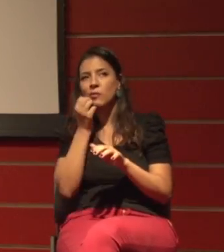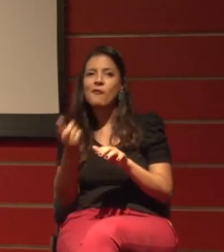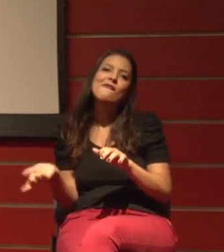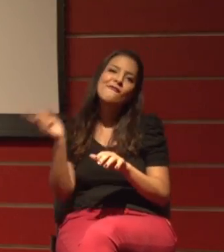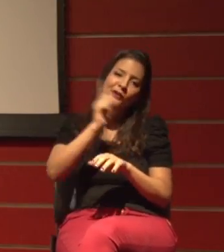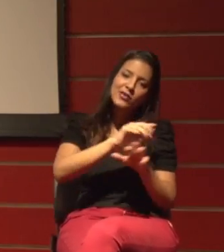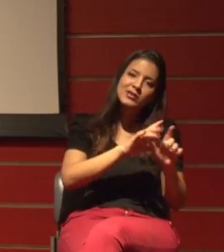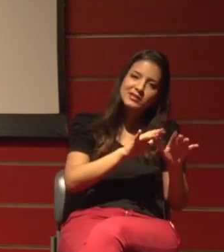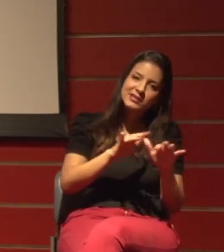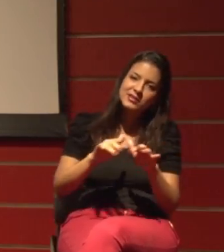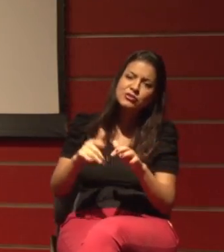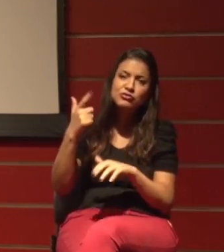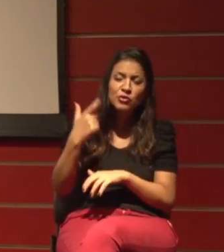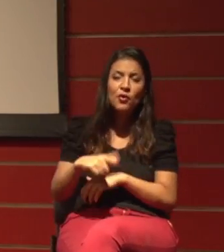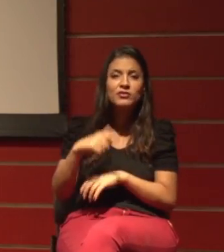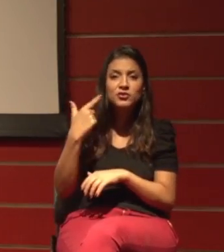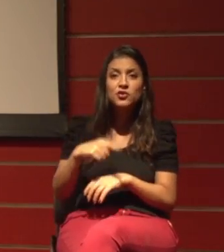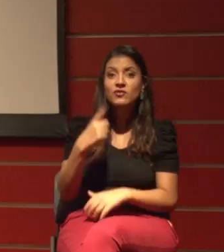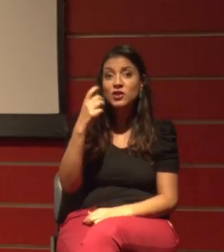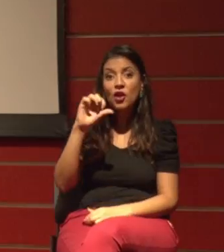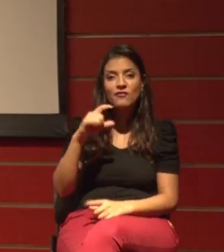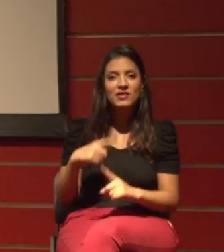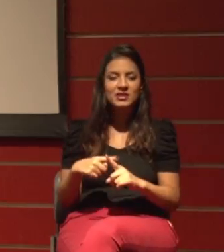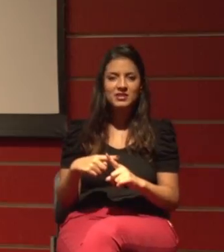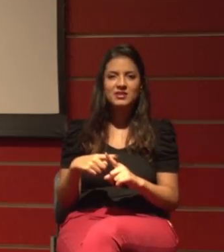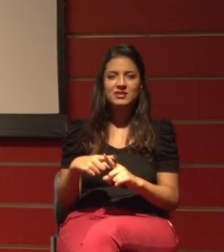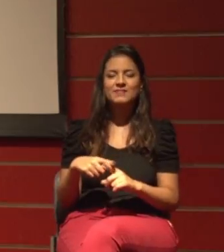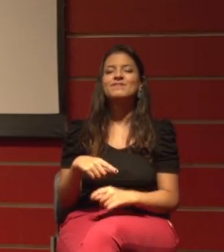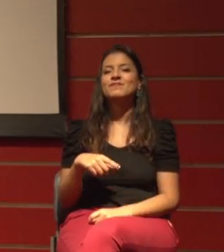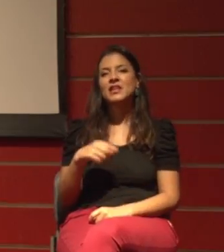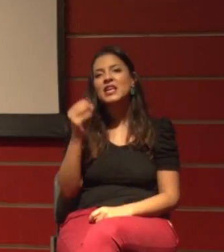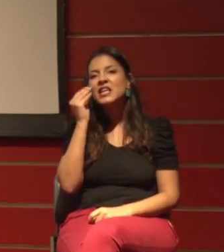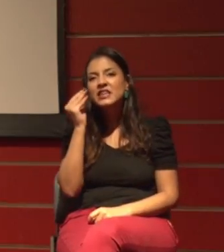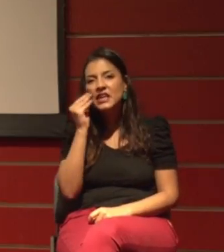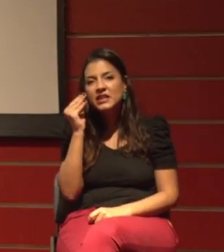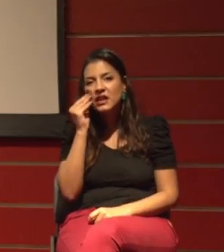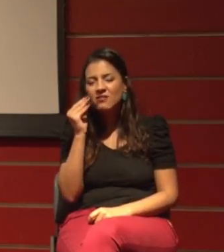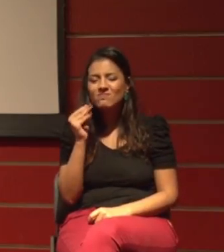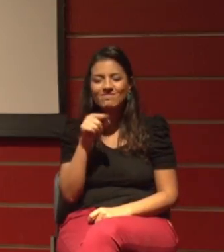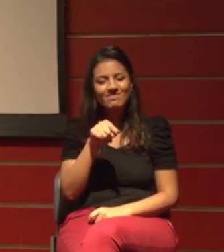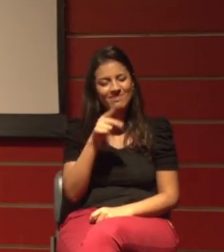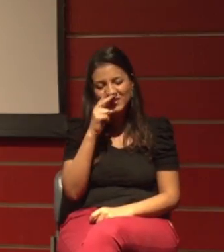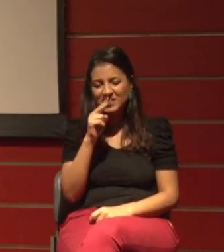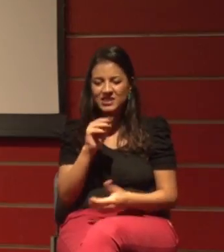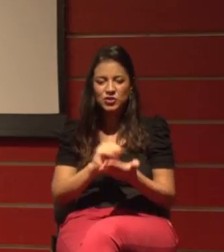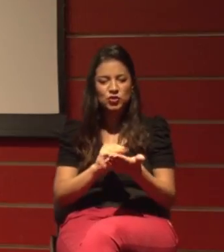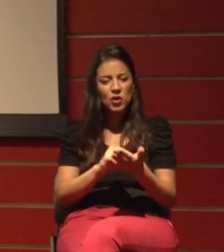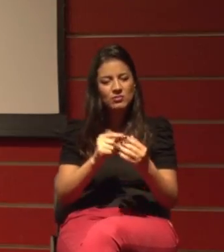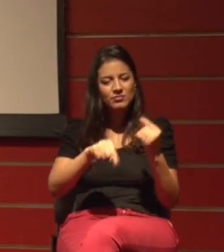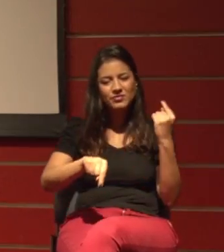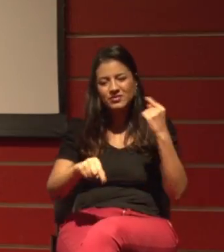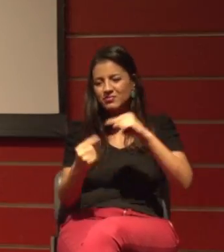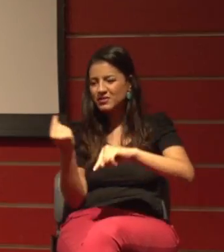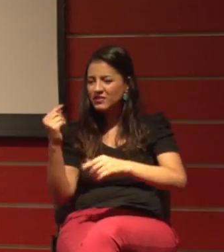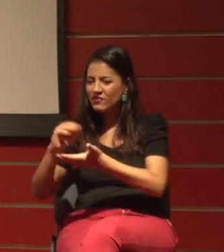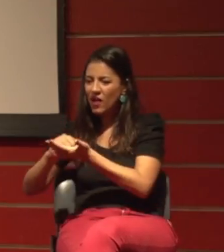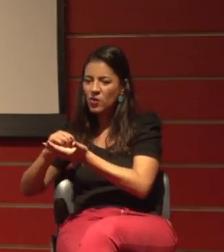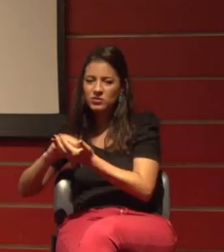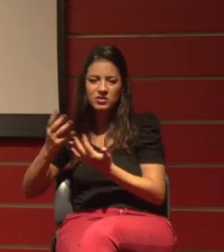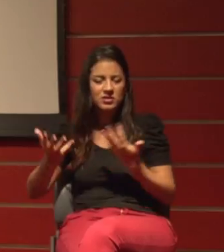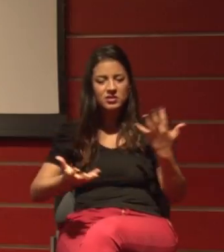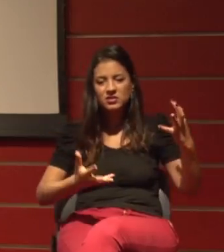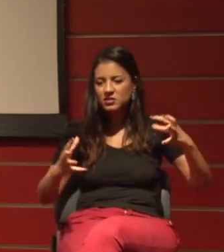texto de apurar a história de tentar fechar as pontas soltas de de ou seja até porque também